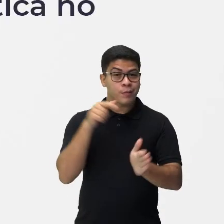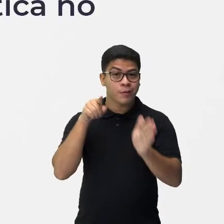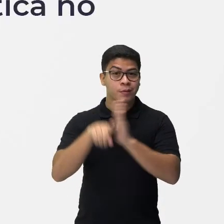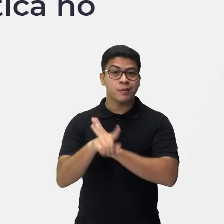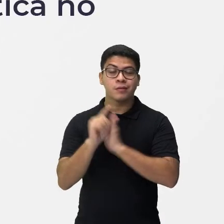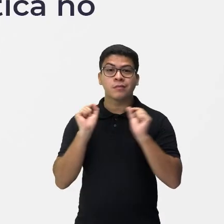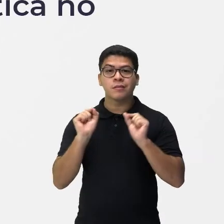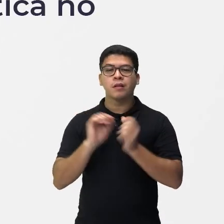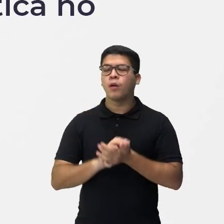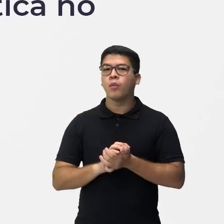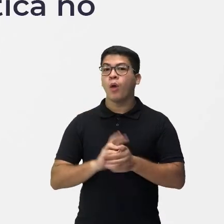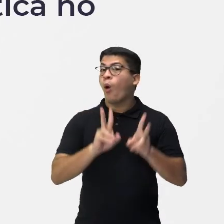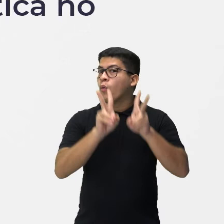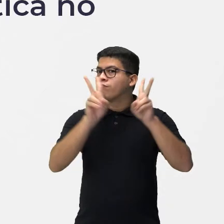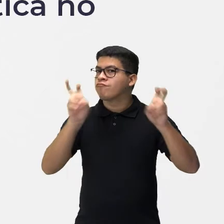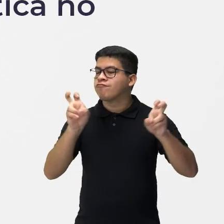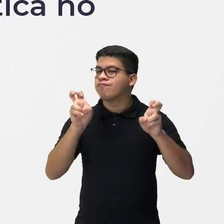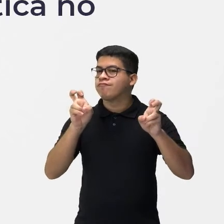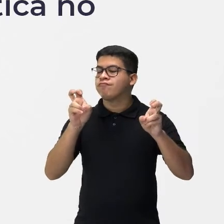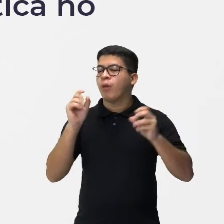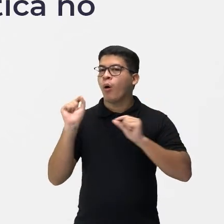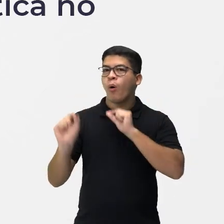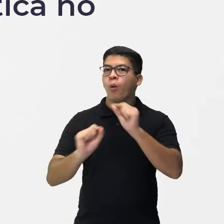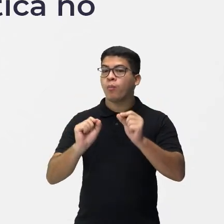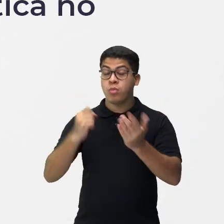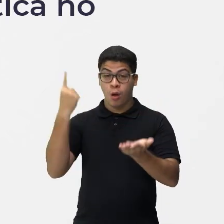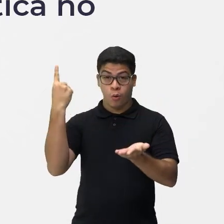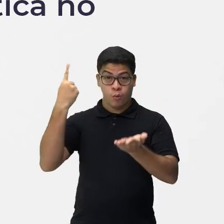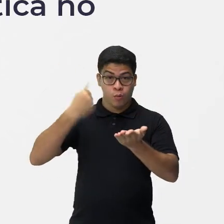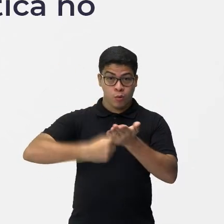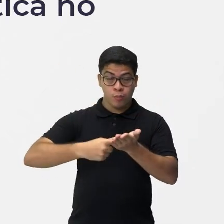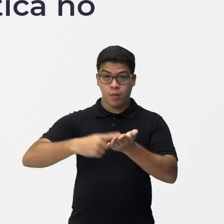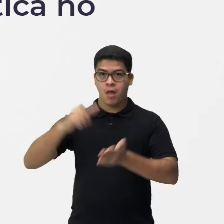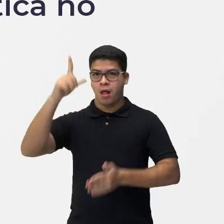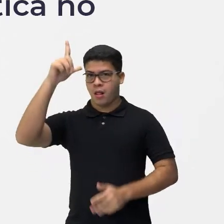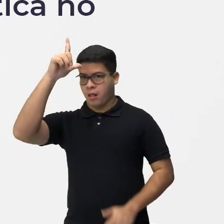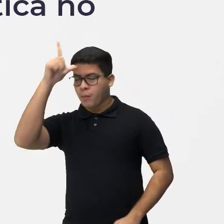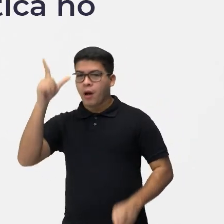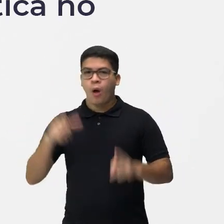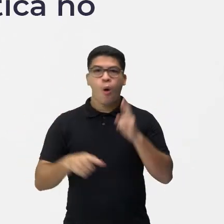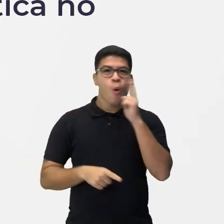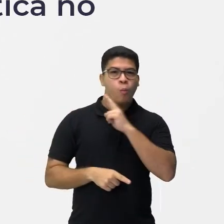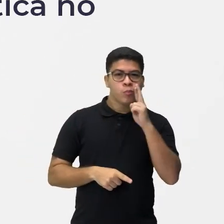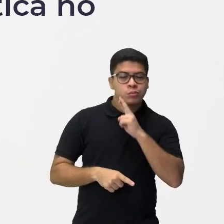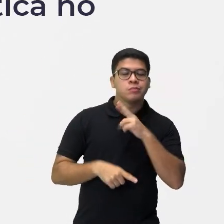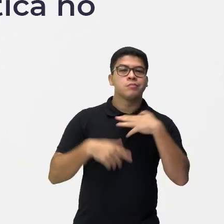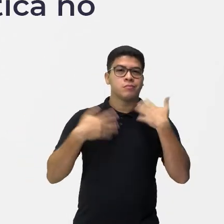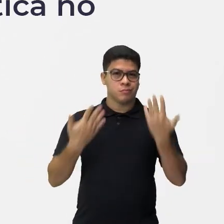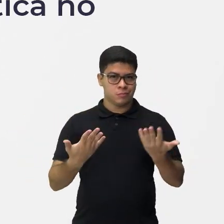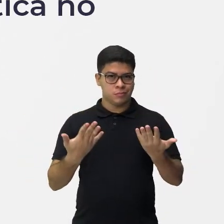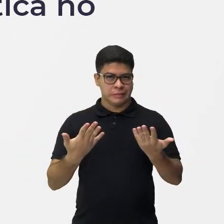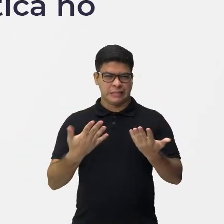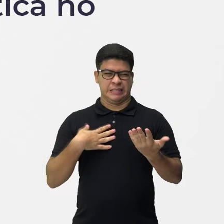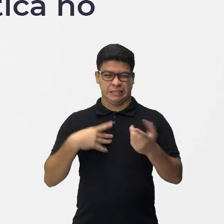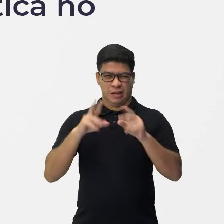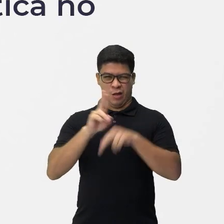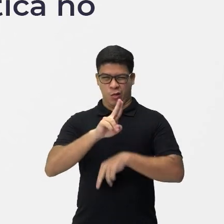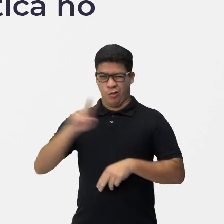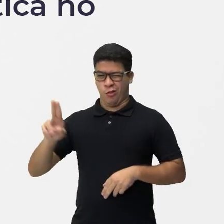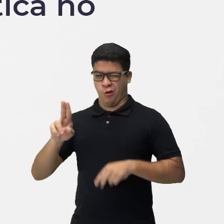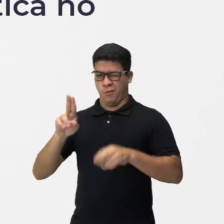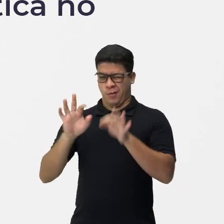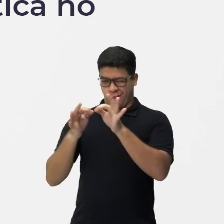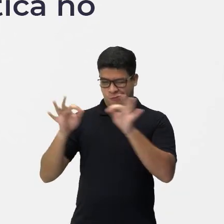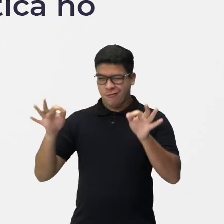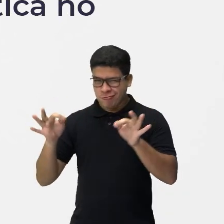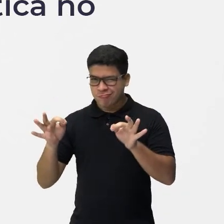aí algo relacionado ao Pacto Germânico-Soviético, né, o nosso Pacto Ribbentrop-Molotov. Eita, que